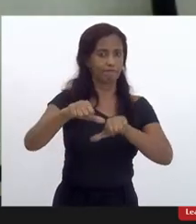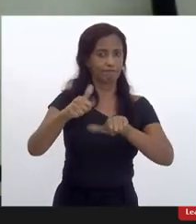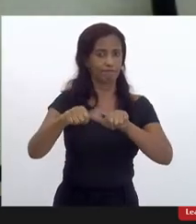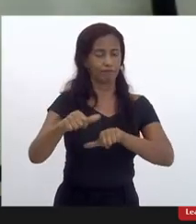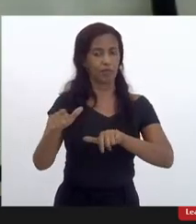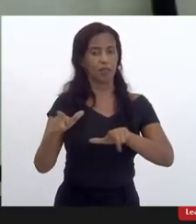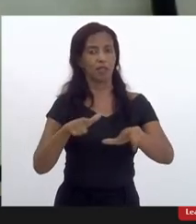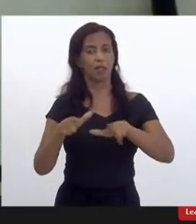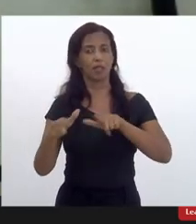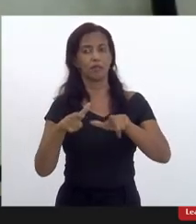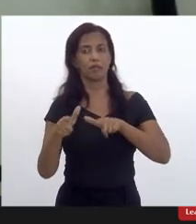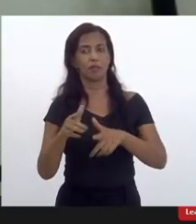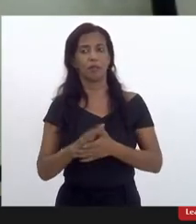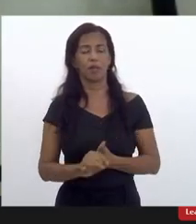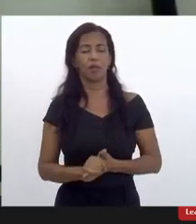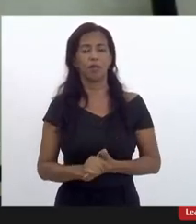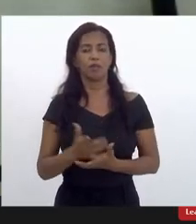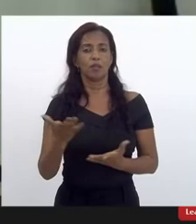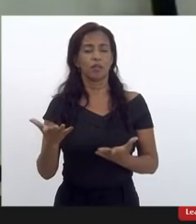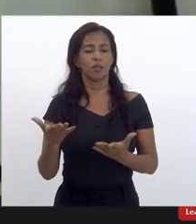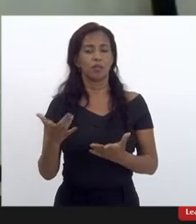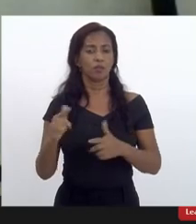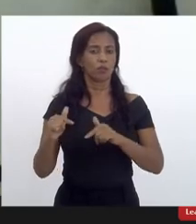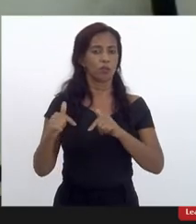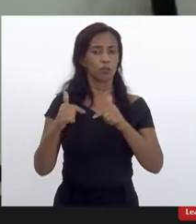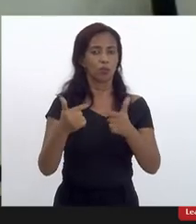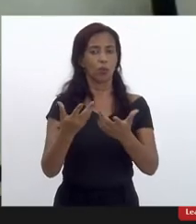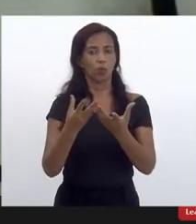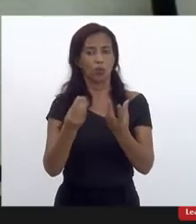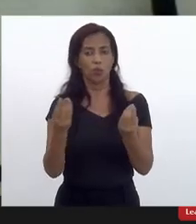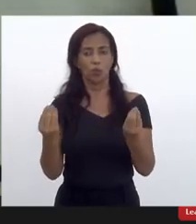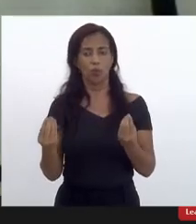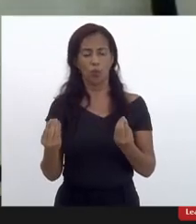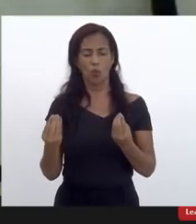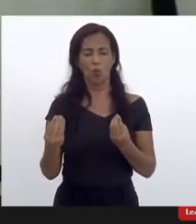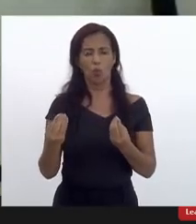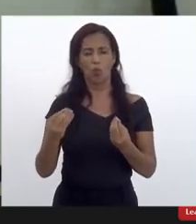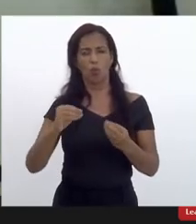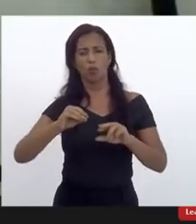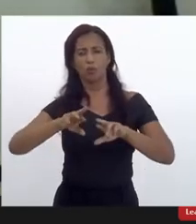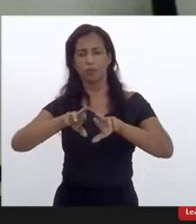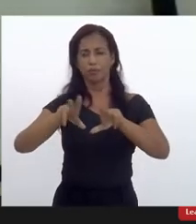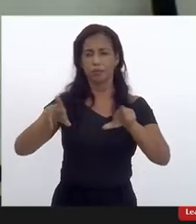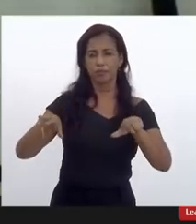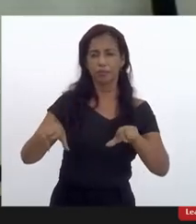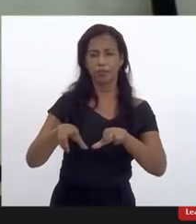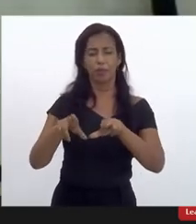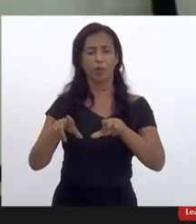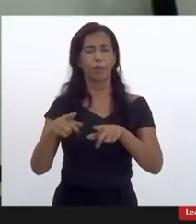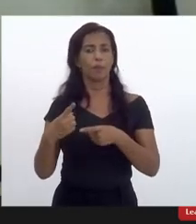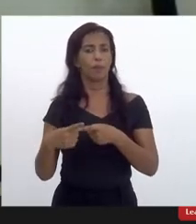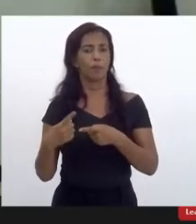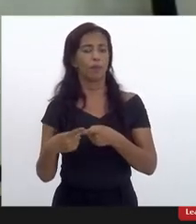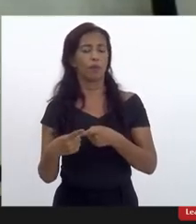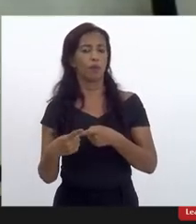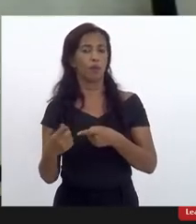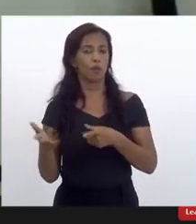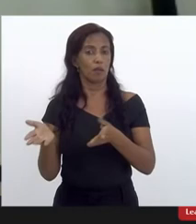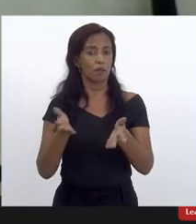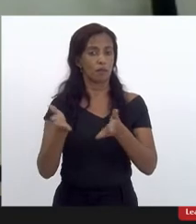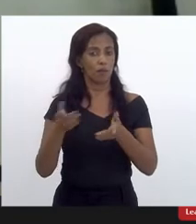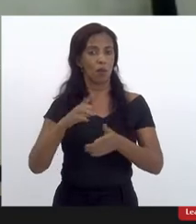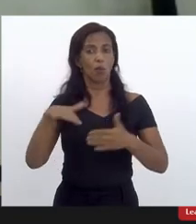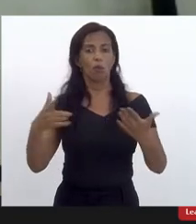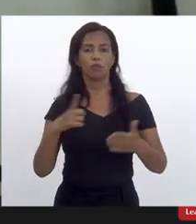eram trabalhos que estavam usando muita interdisciplinaridade, porque, em média, quando a gente tem